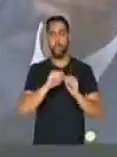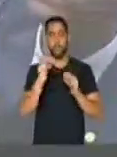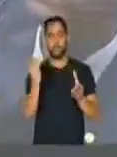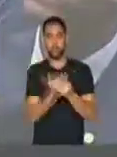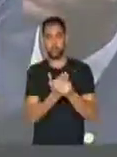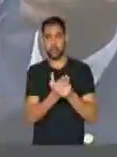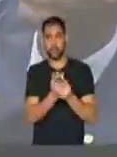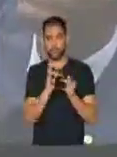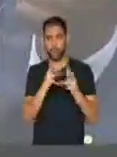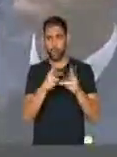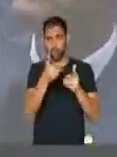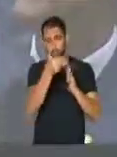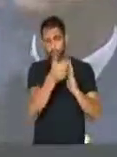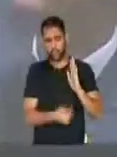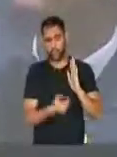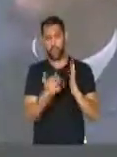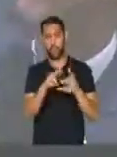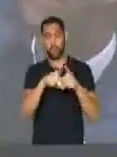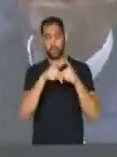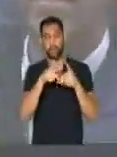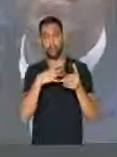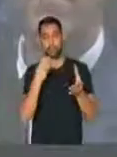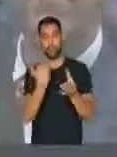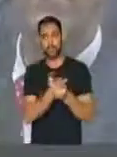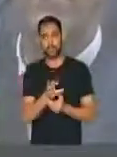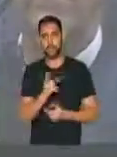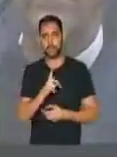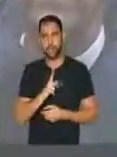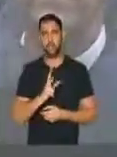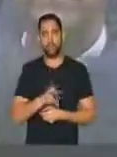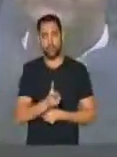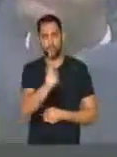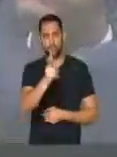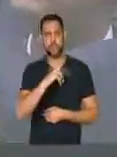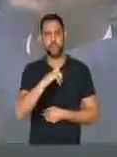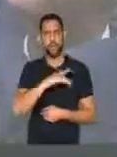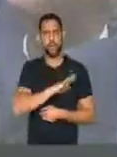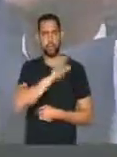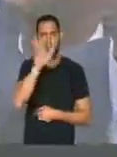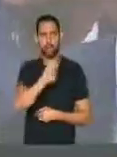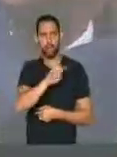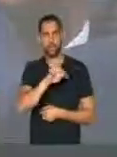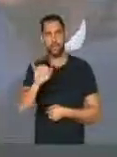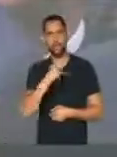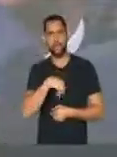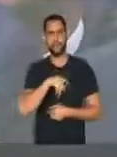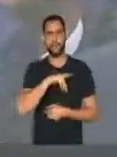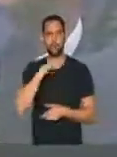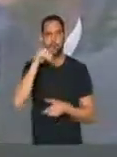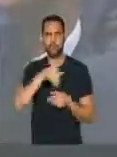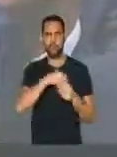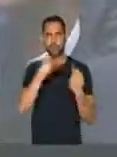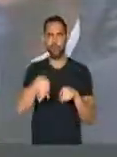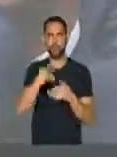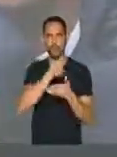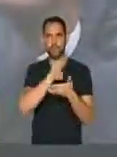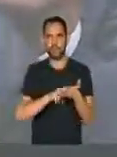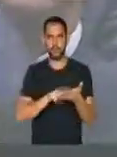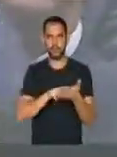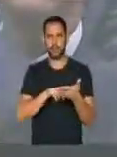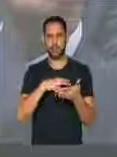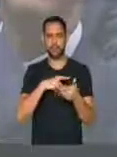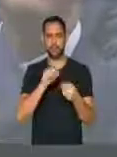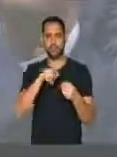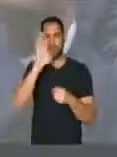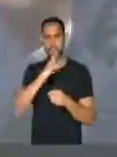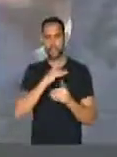peça completa. Por isso, a denúncia tem que prosseguir e ir ao Supremo Tribunal Federal. Voto contra o relatório,